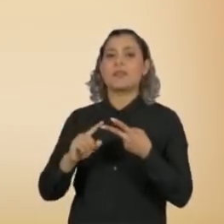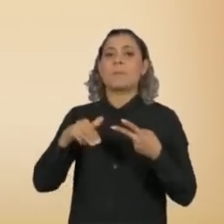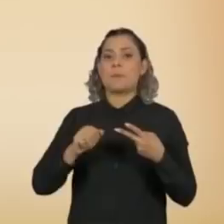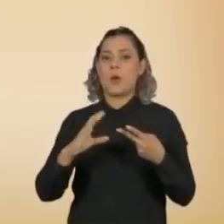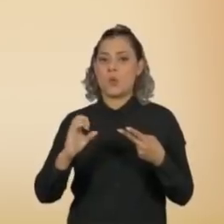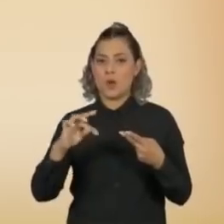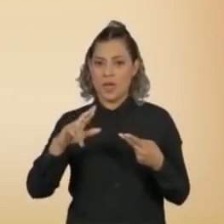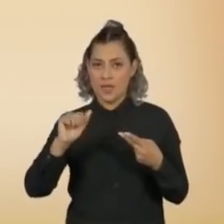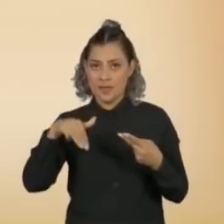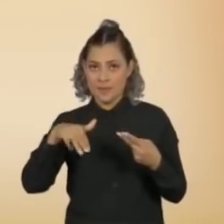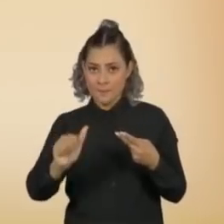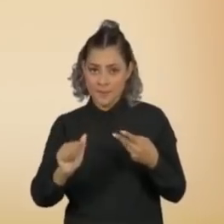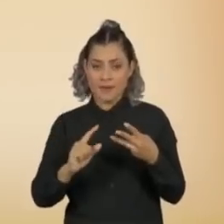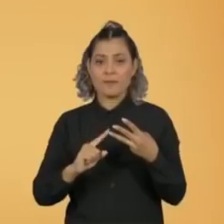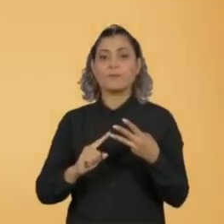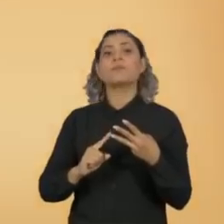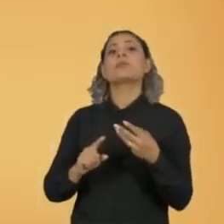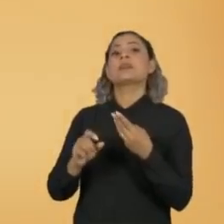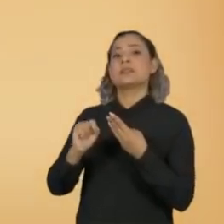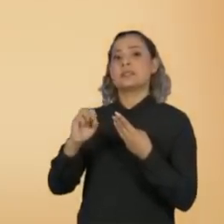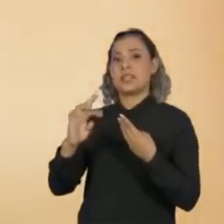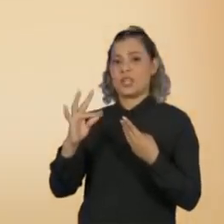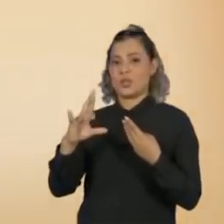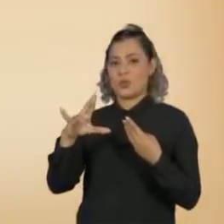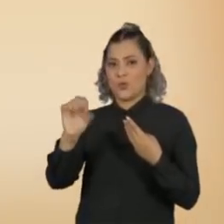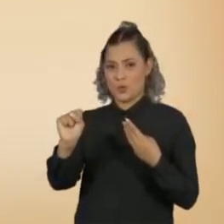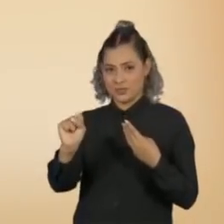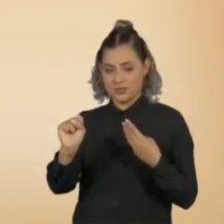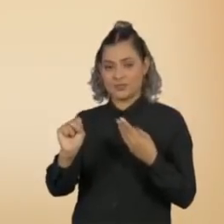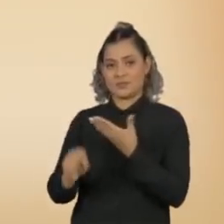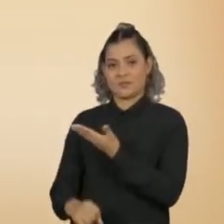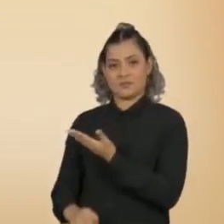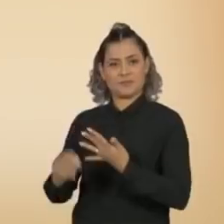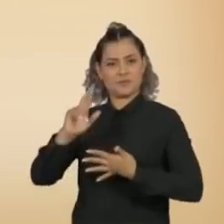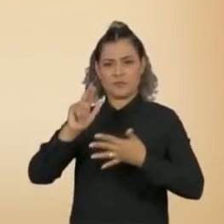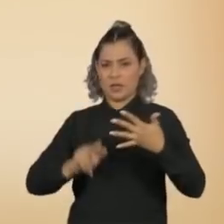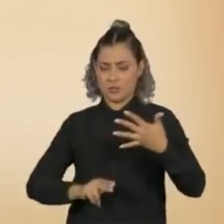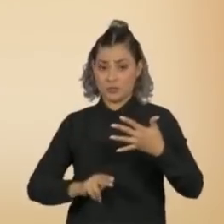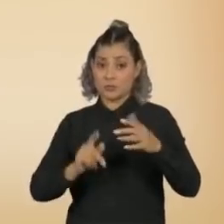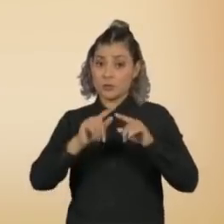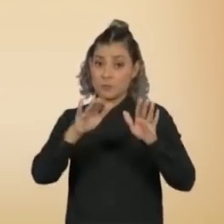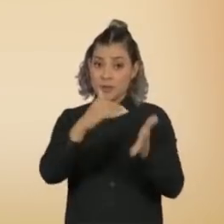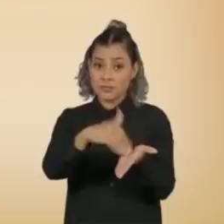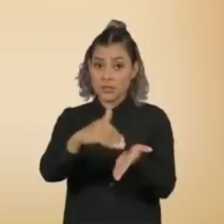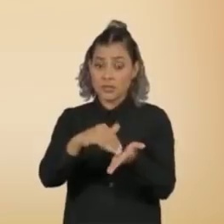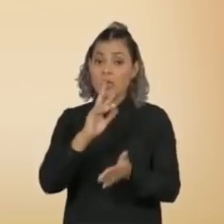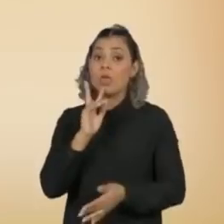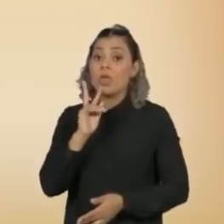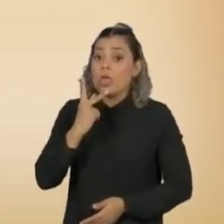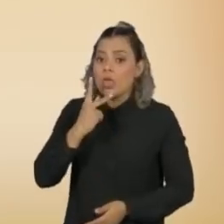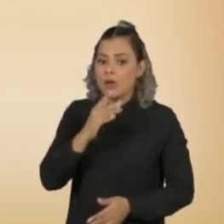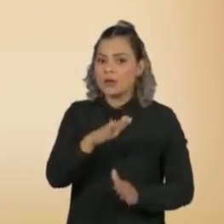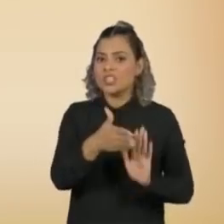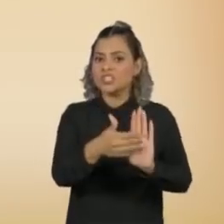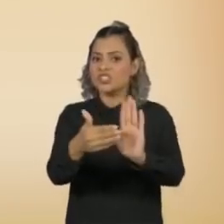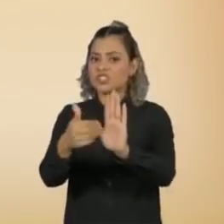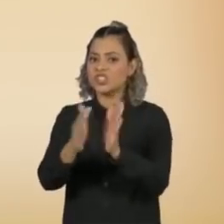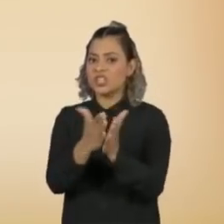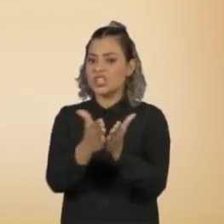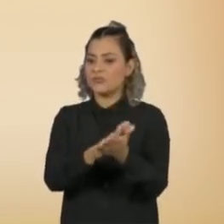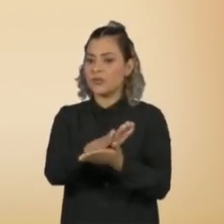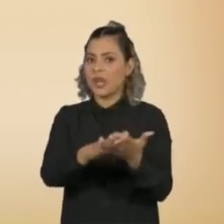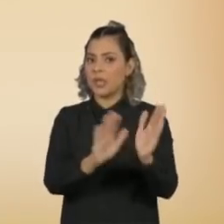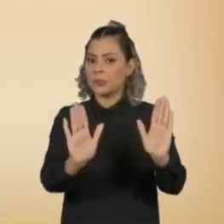Macunaíma, de Mário de Andrade e Os Sertões, de Euclides da Cunha. A secretaria voltou atrás e decidiu não retirar nenhum